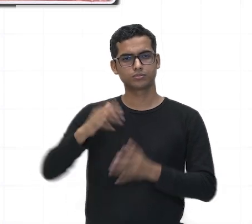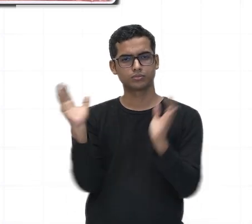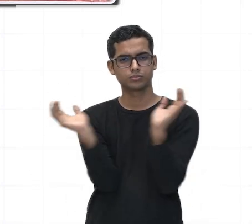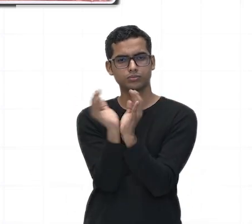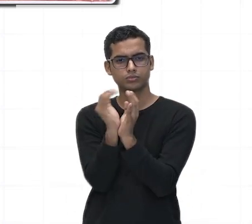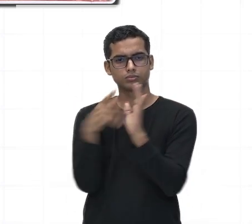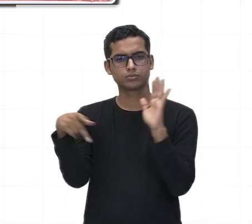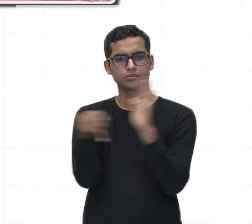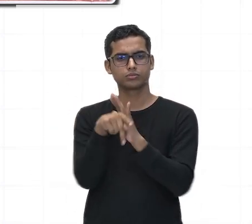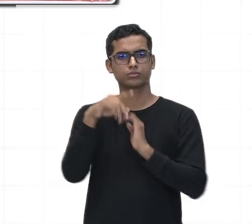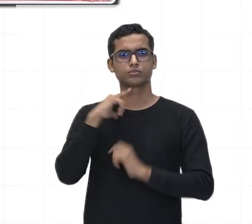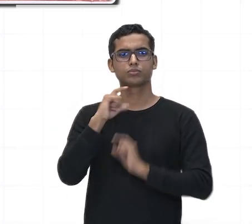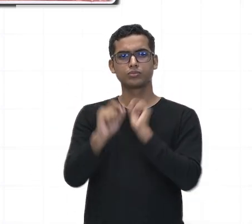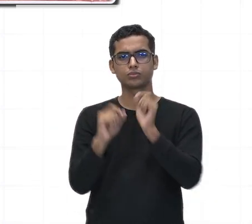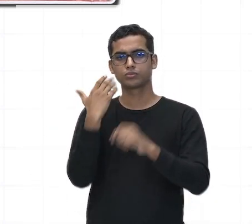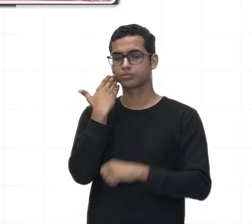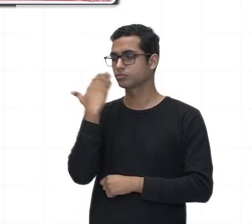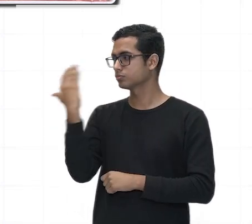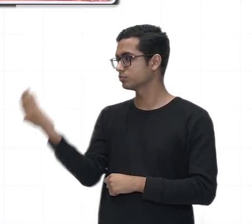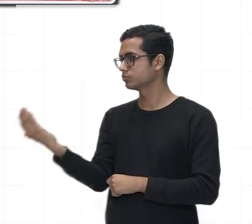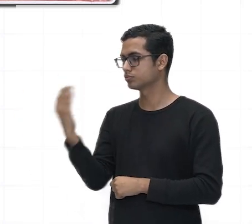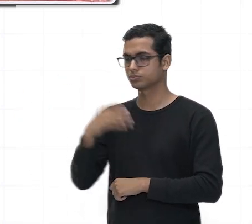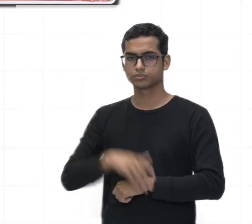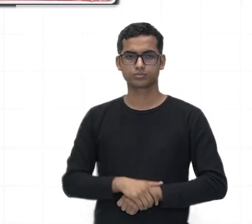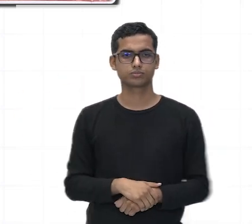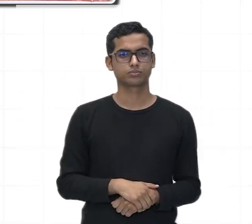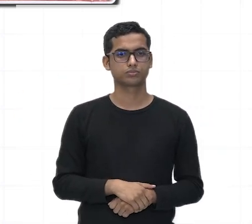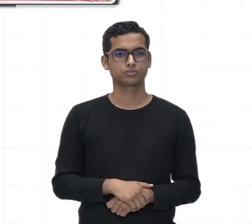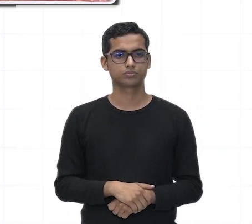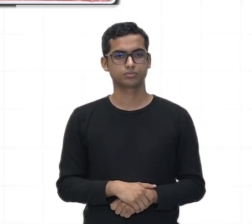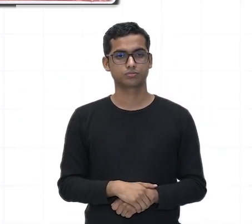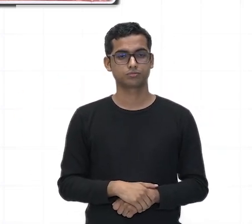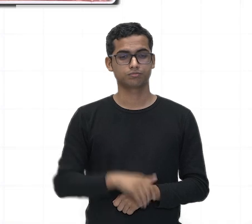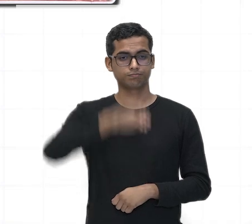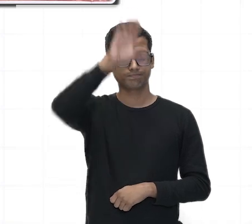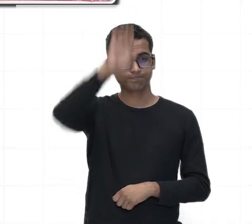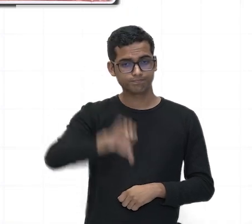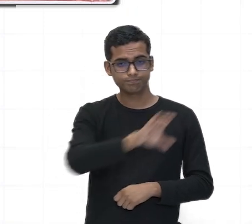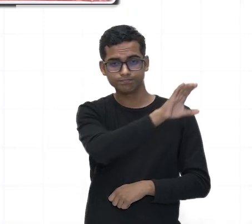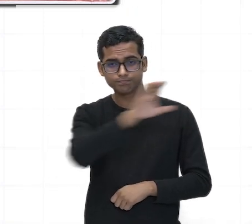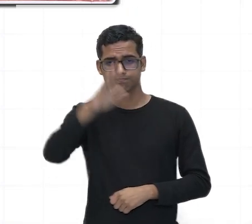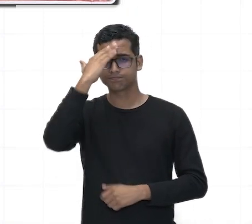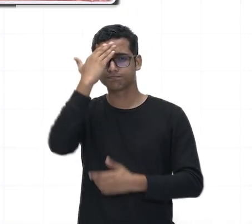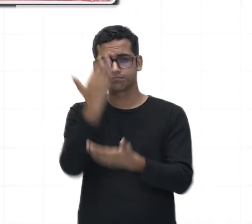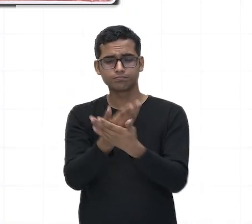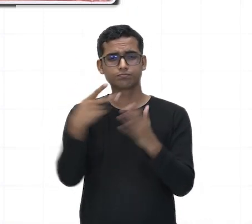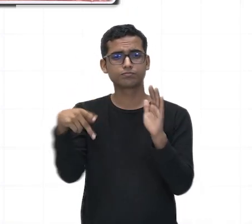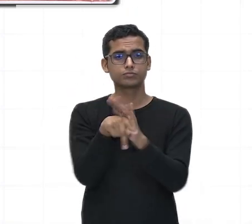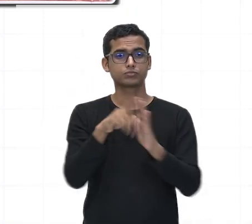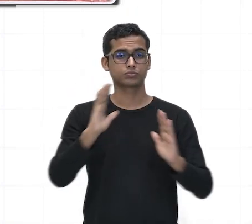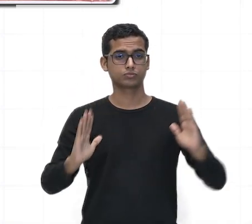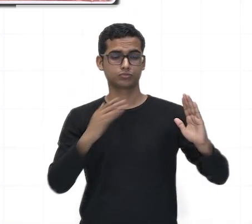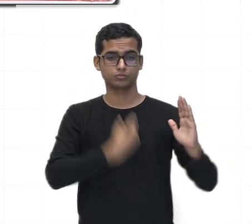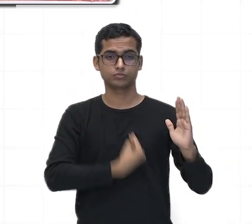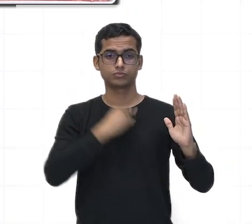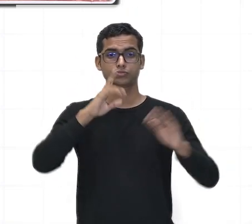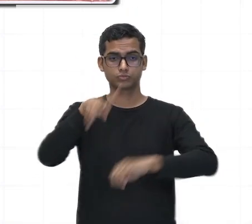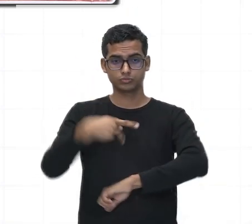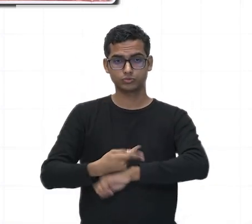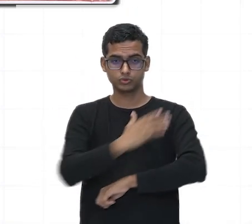é o catolicismo. Os membros desse grupo cristão acreditam que após a morte há